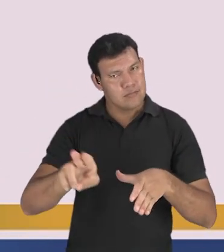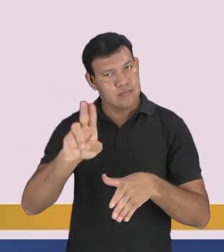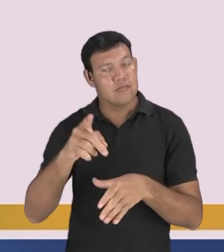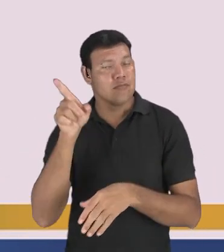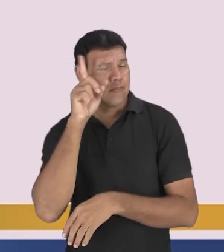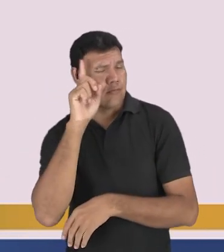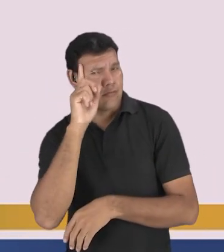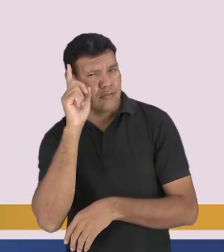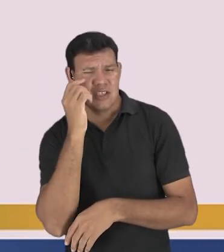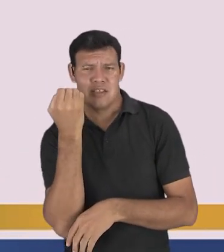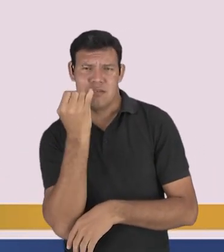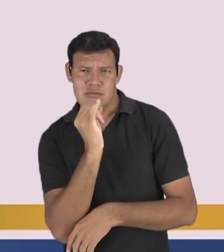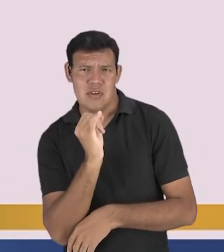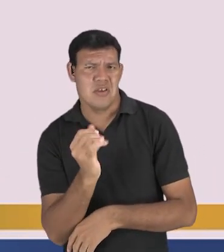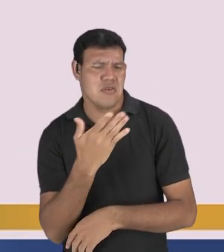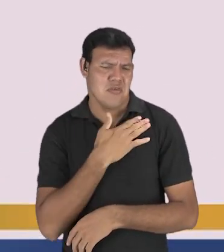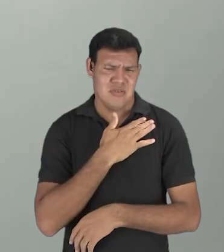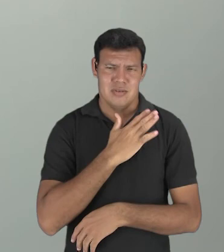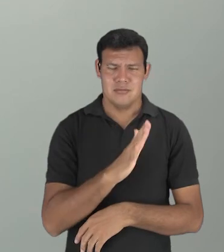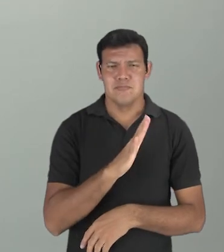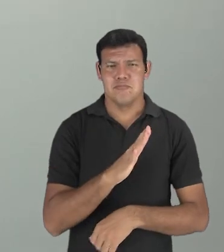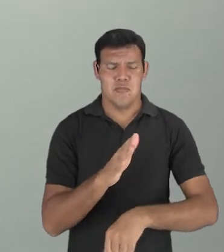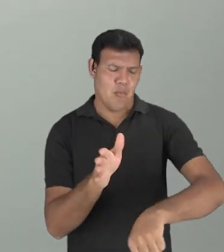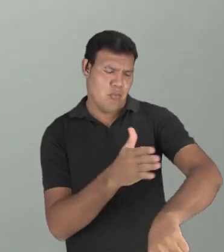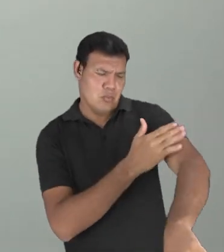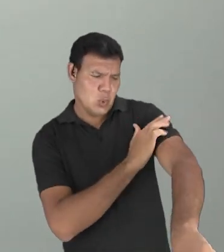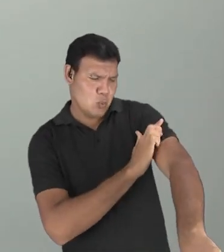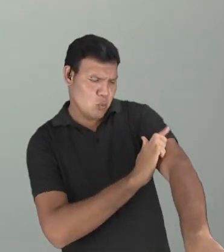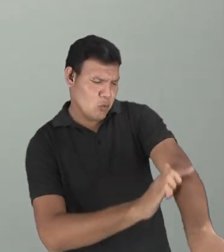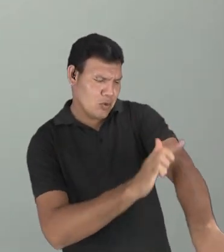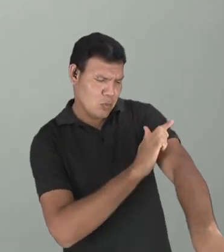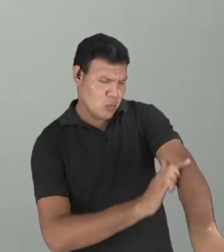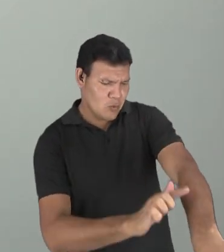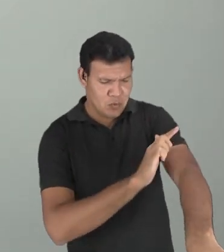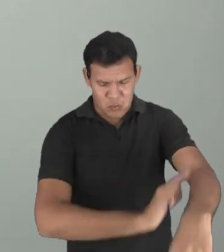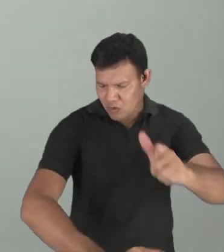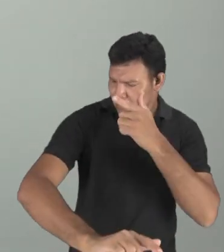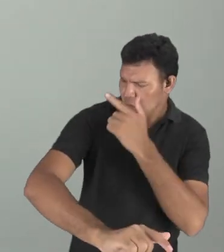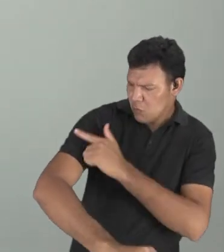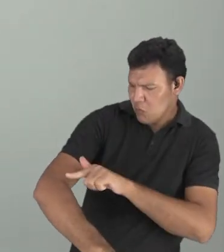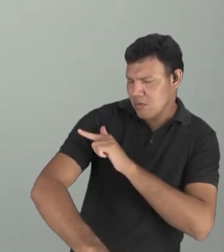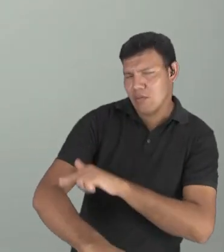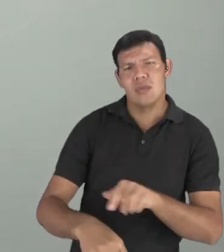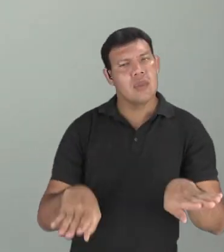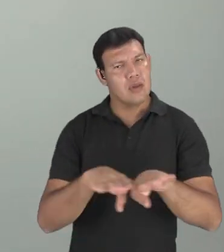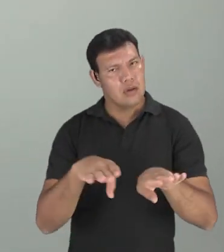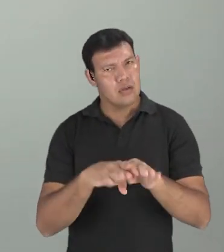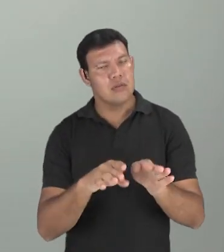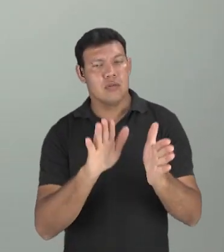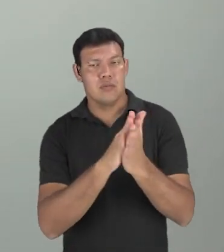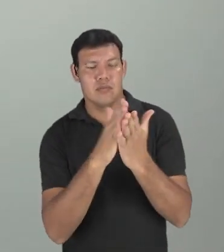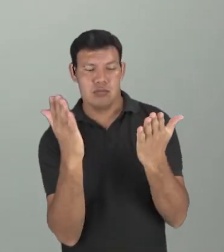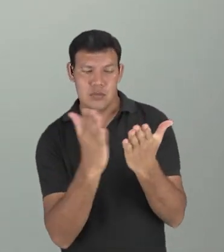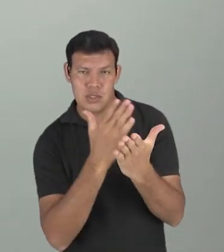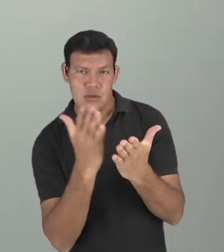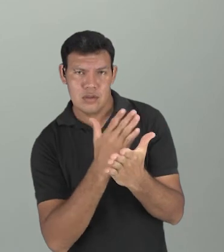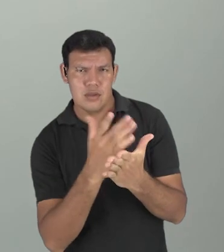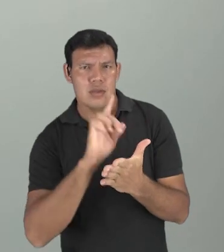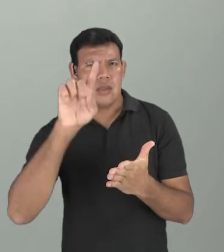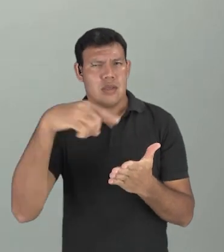o urucum, que dá aquele tom de vermelho. O branco geralmente é usado da tabatinga, então sempre